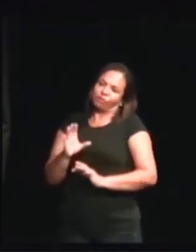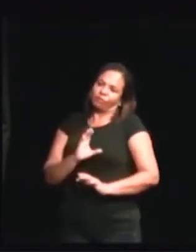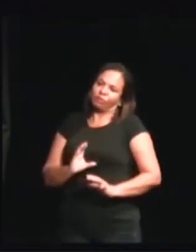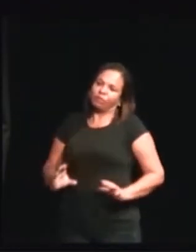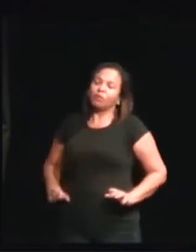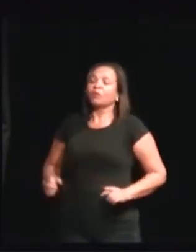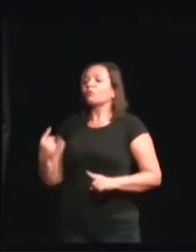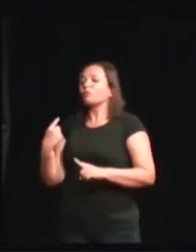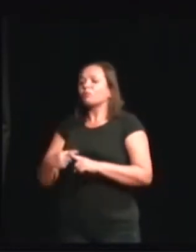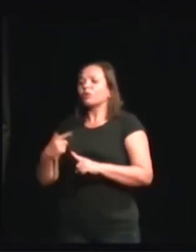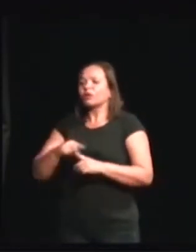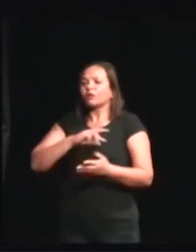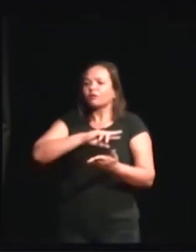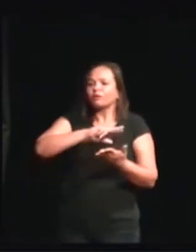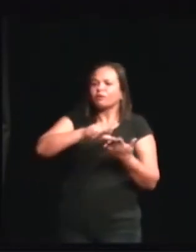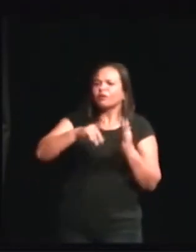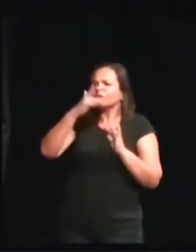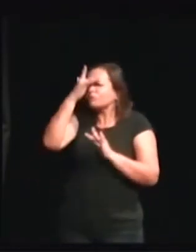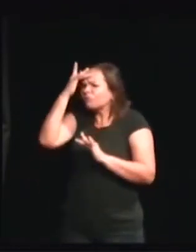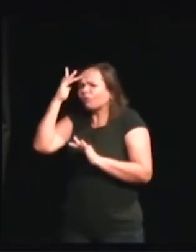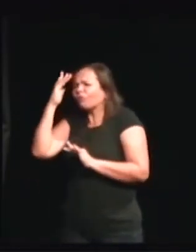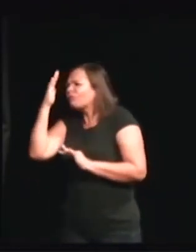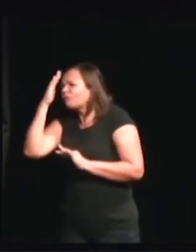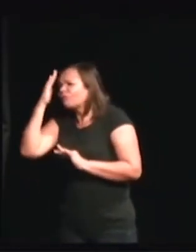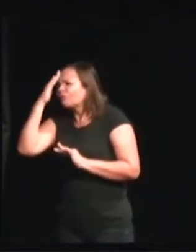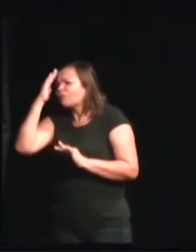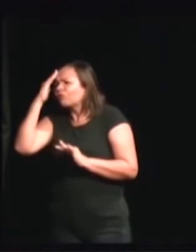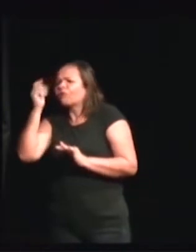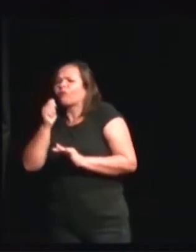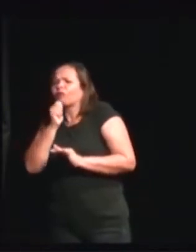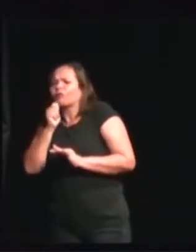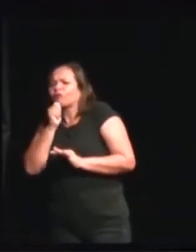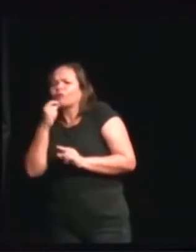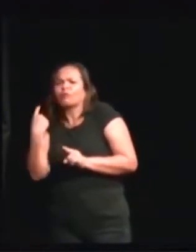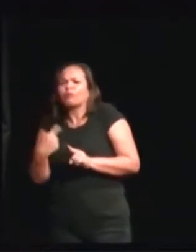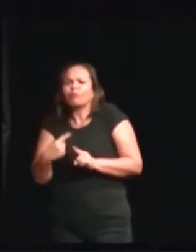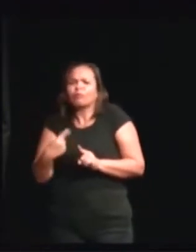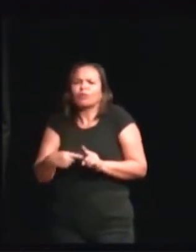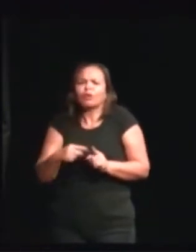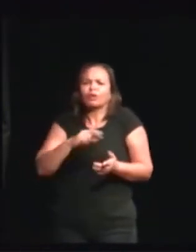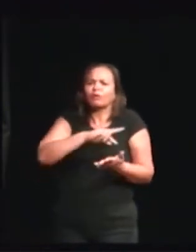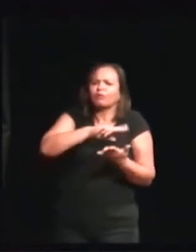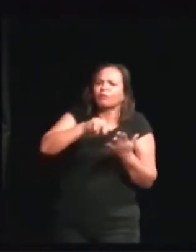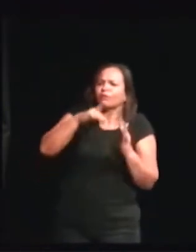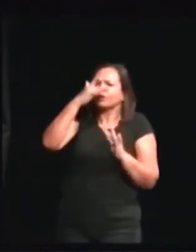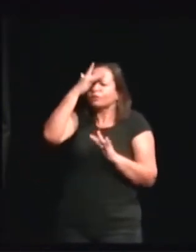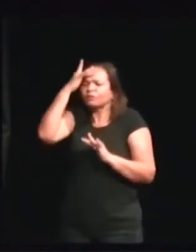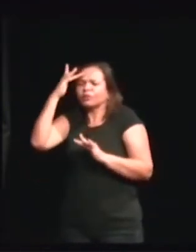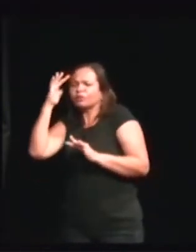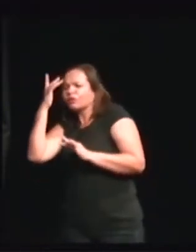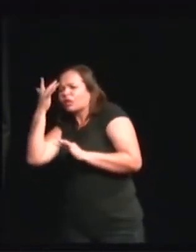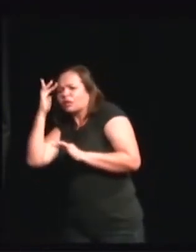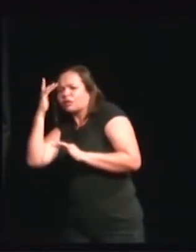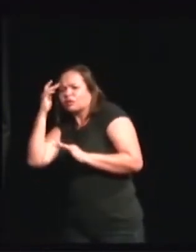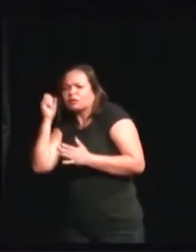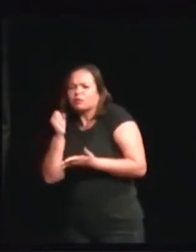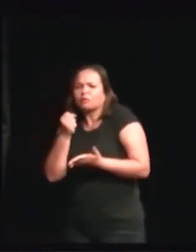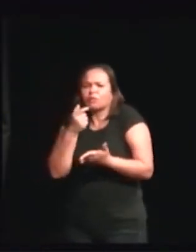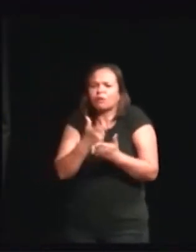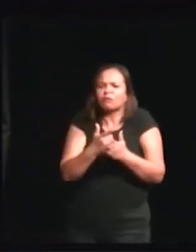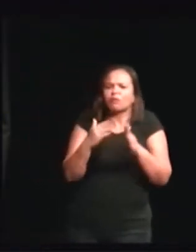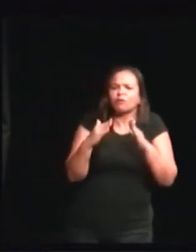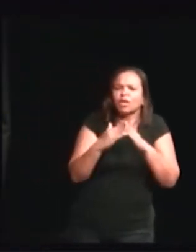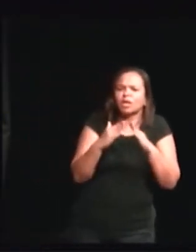Por que muita gente não entendeu isso ainda? Por que muita gente acha que está aqui para comprar uma casa própria, pagar o